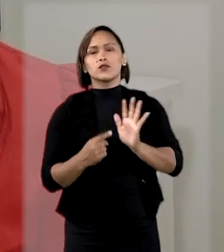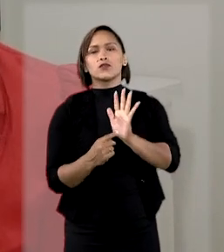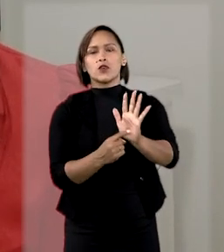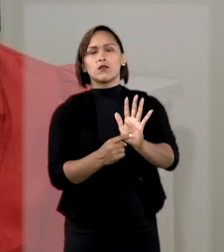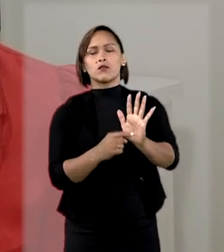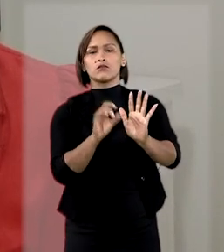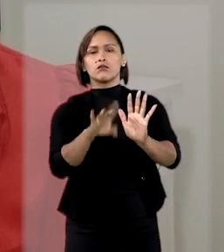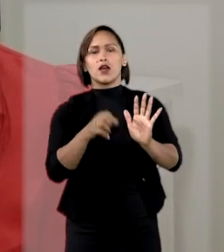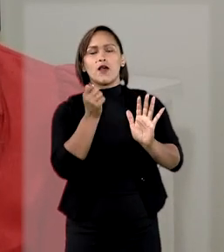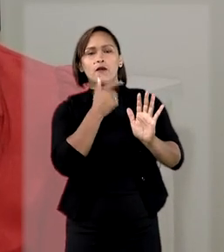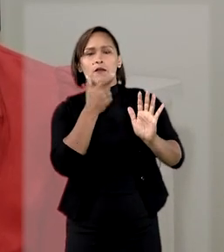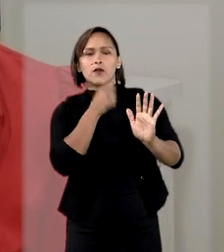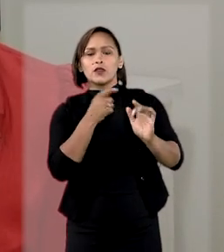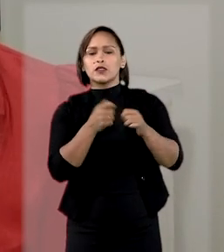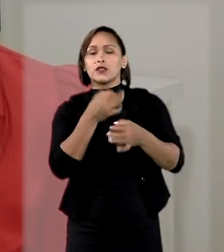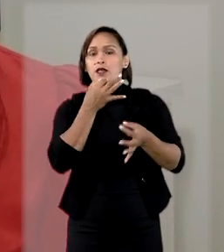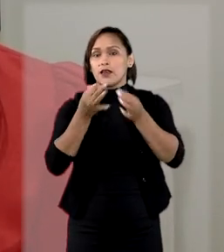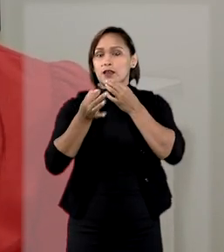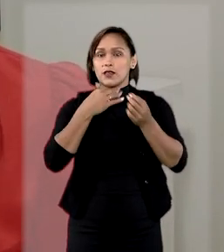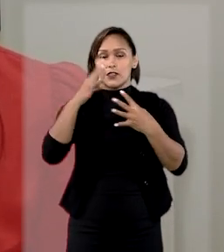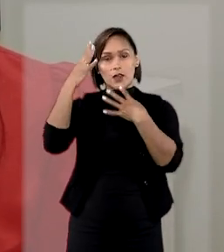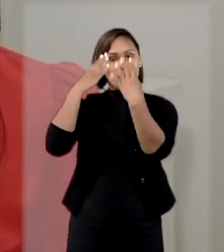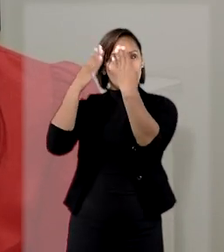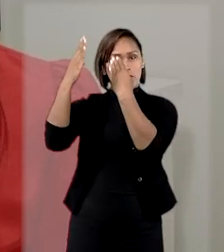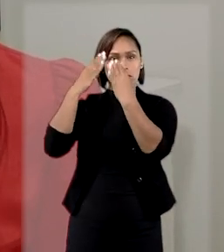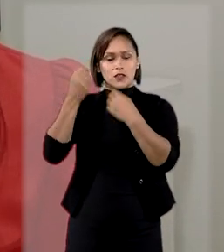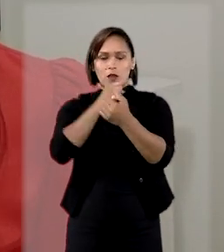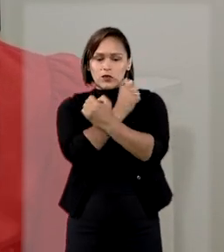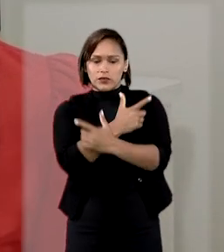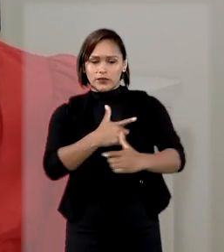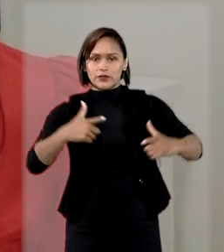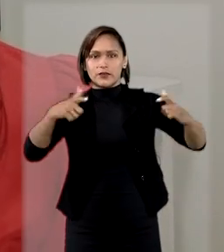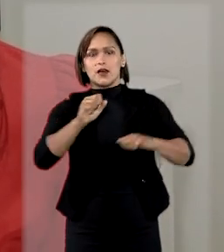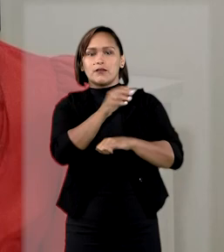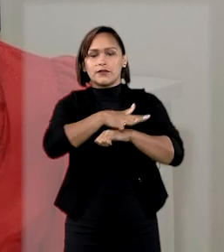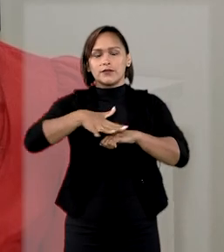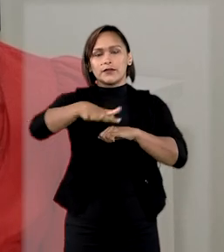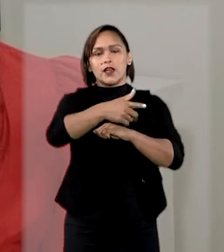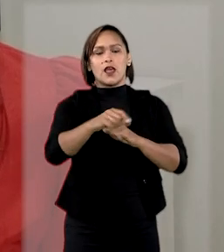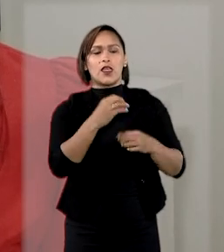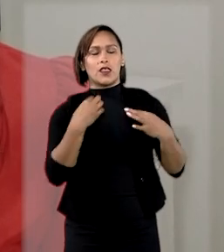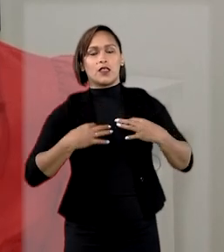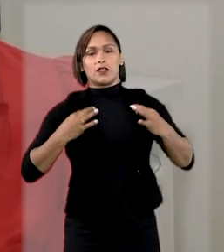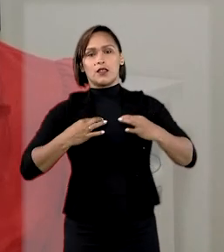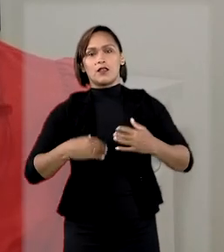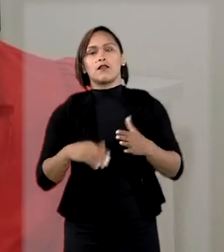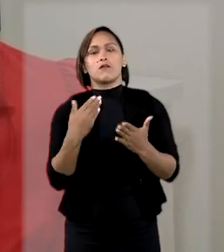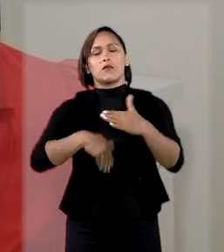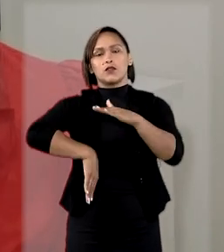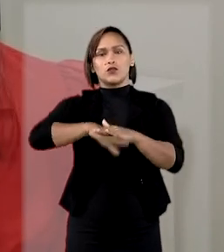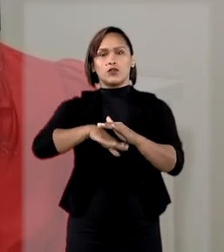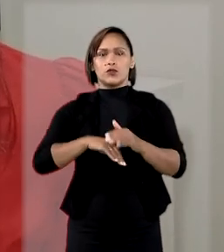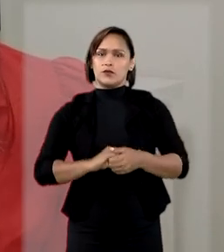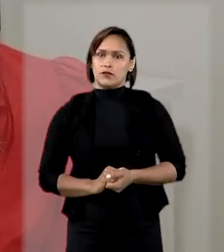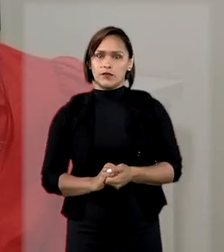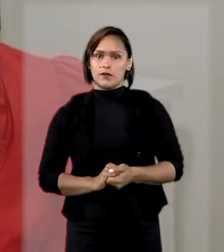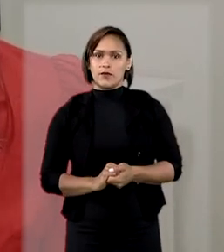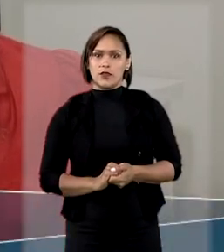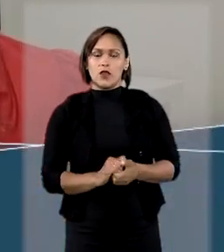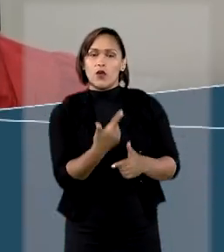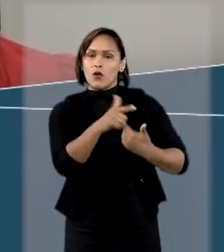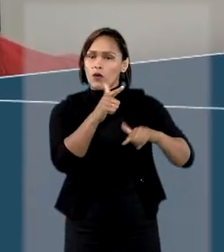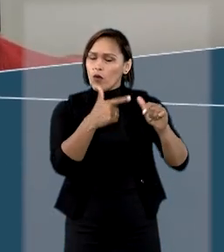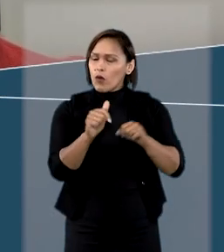apenas trazer em tom humorístico, crítica e reflexão quanto ao excesso de publicidade contido nas camisas dos times.